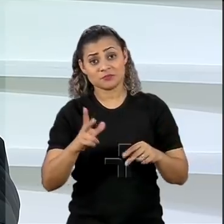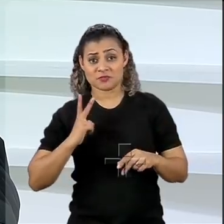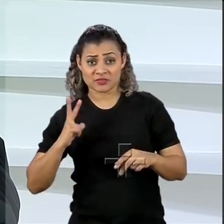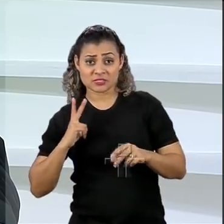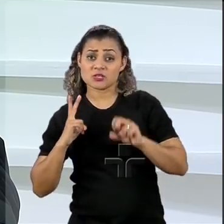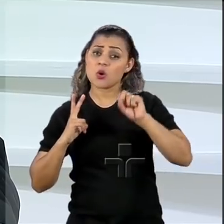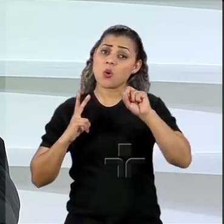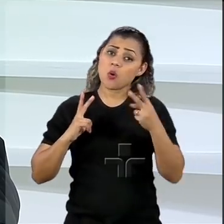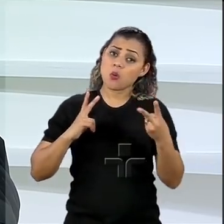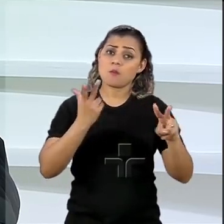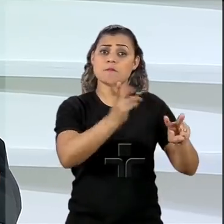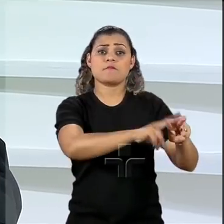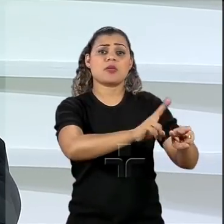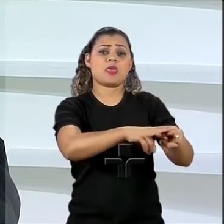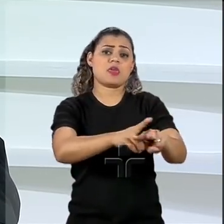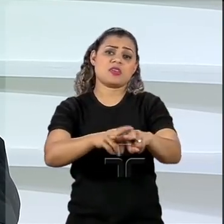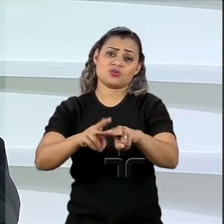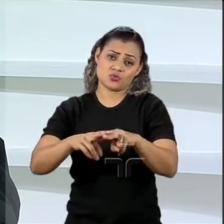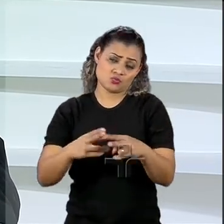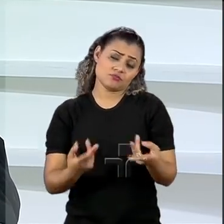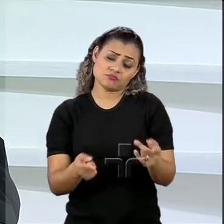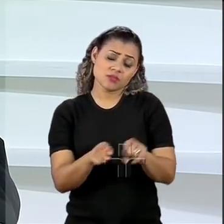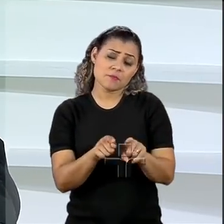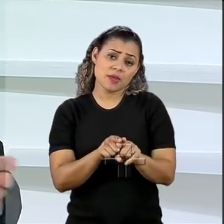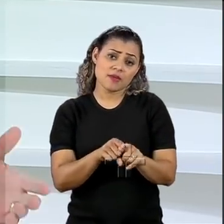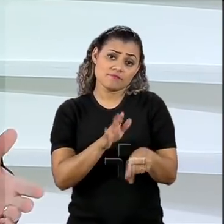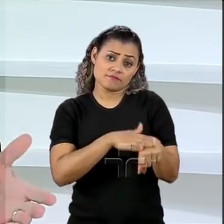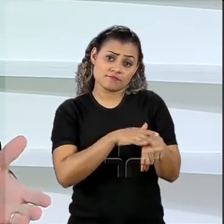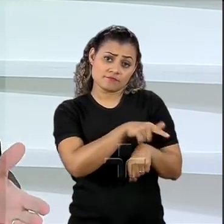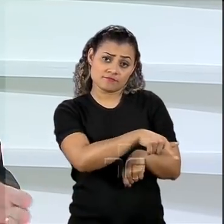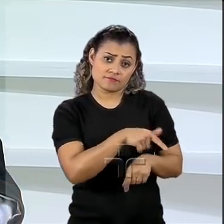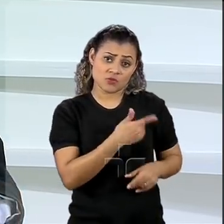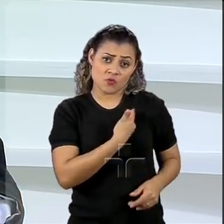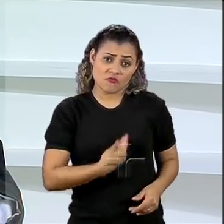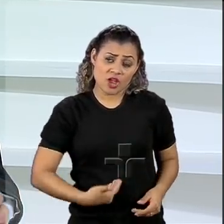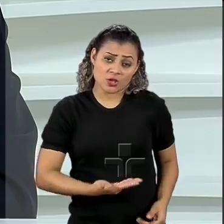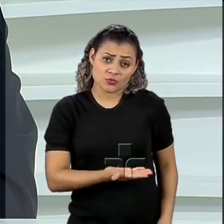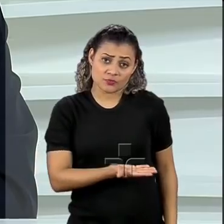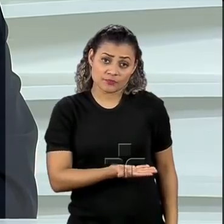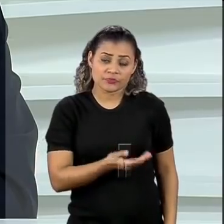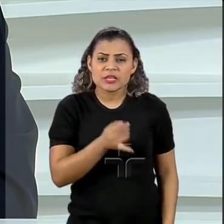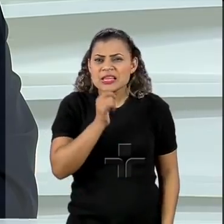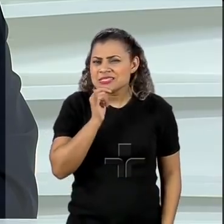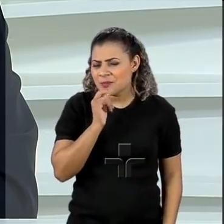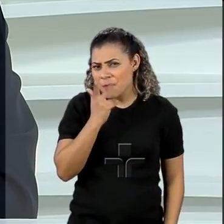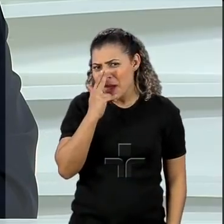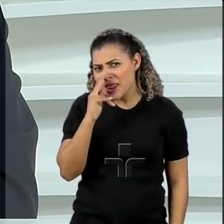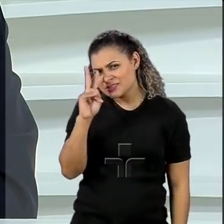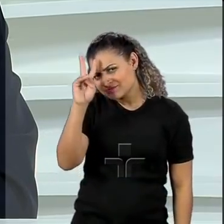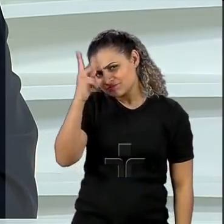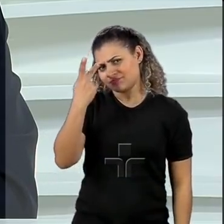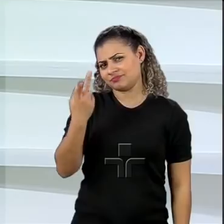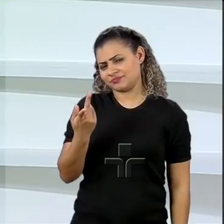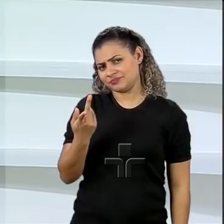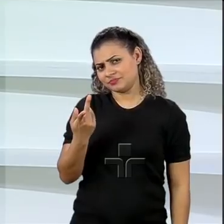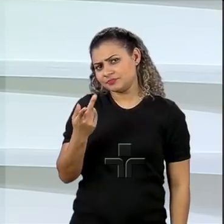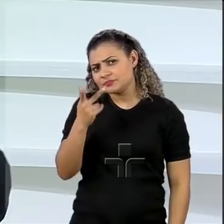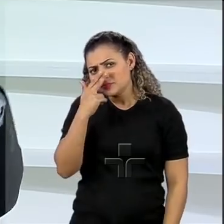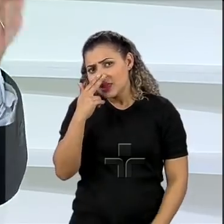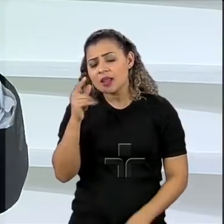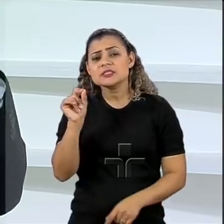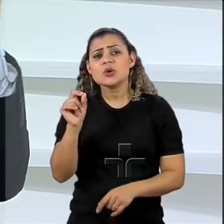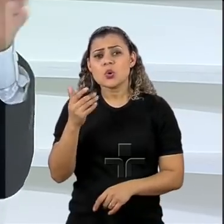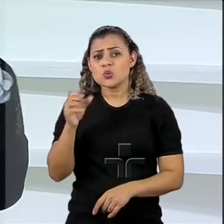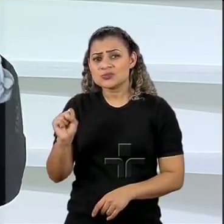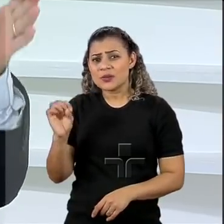Carlos sugere, no sistema prisional. Não seria uma contradição, por exemplo, um tribunal que, alguns anos atrás, veio concedendo habeas